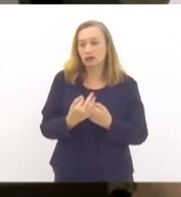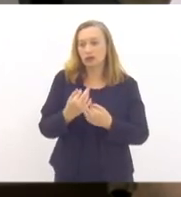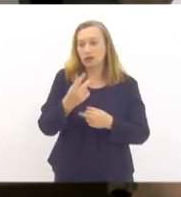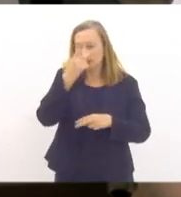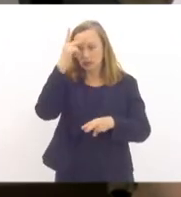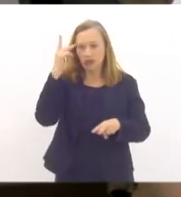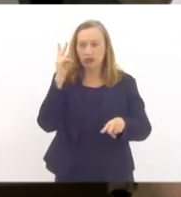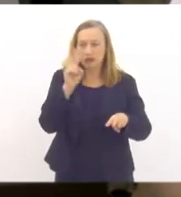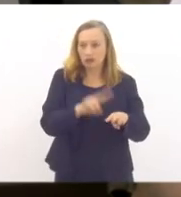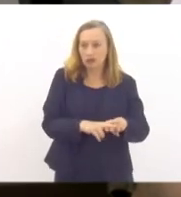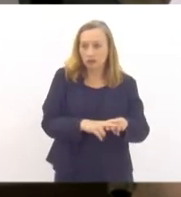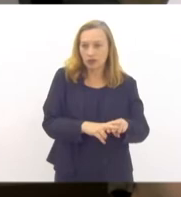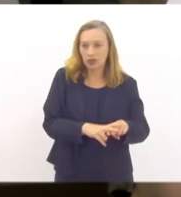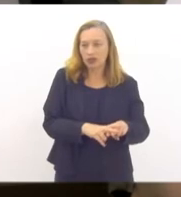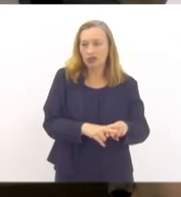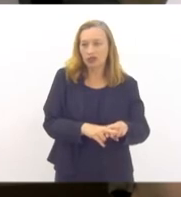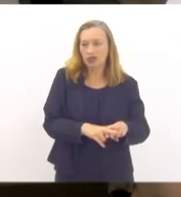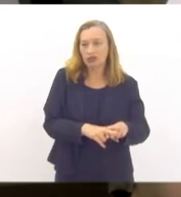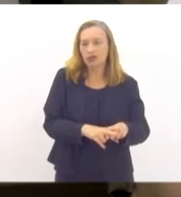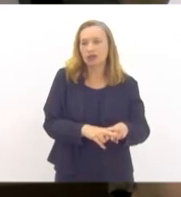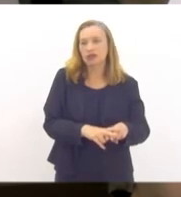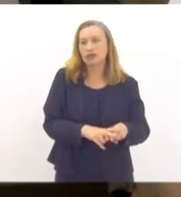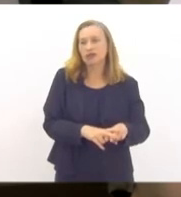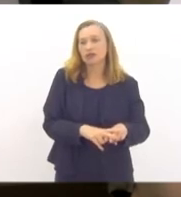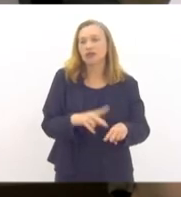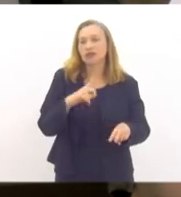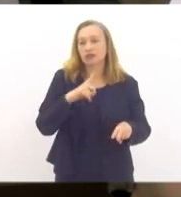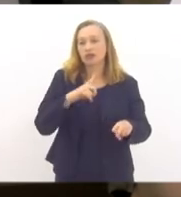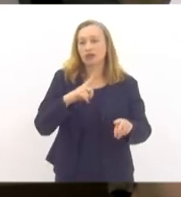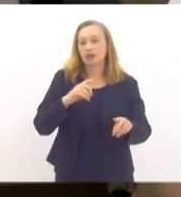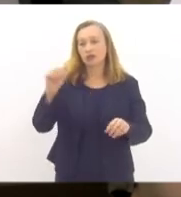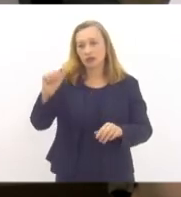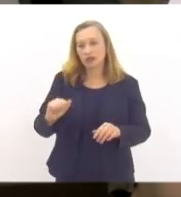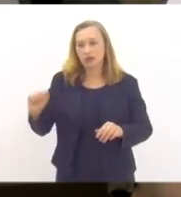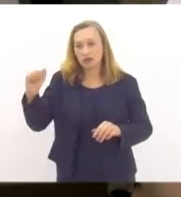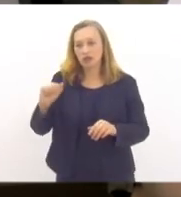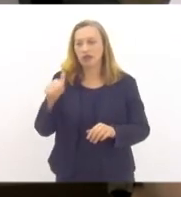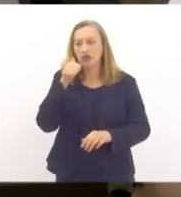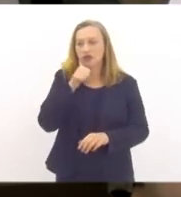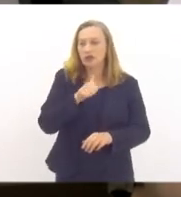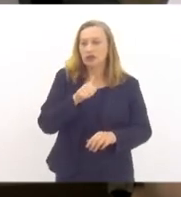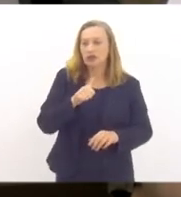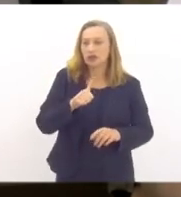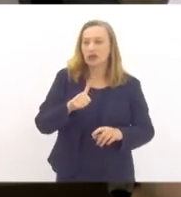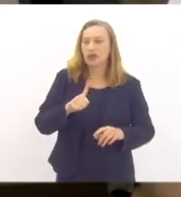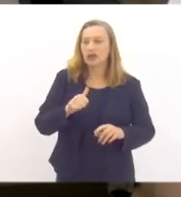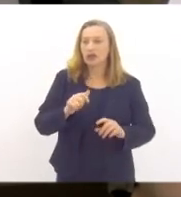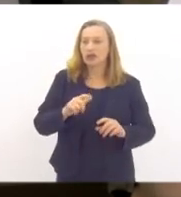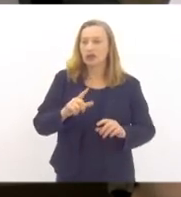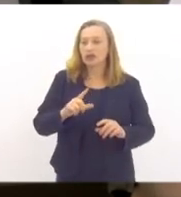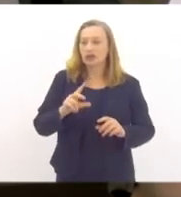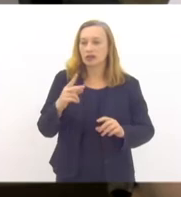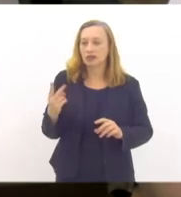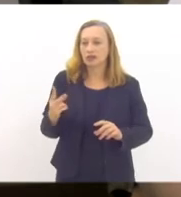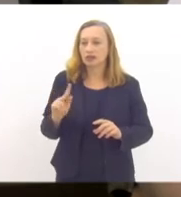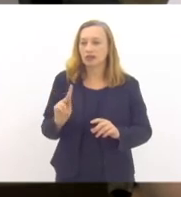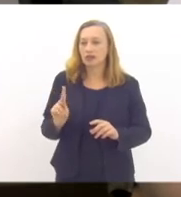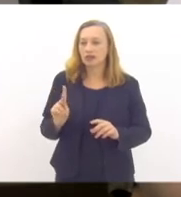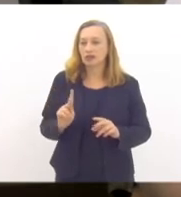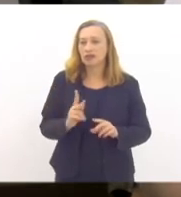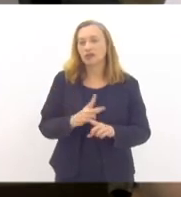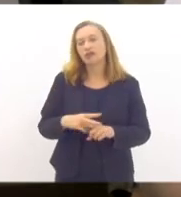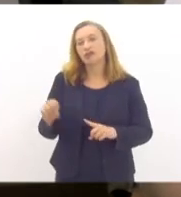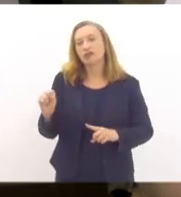privada e tenho uma associação de mulheres guerreiras, a AMUG, onde a